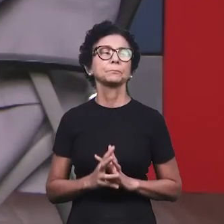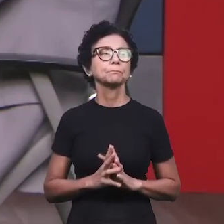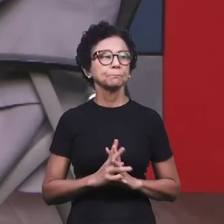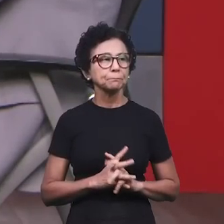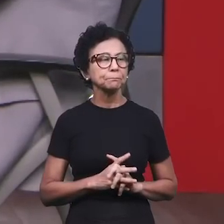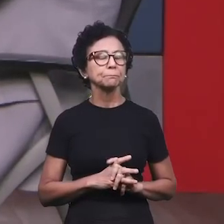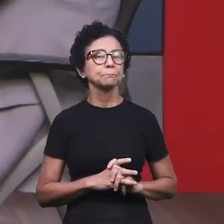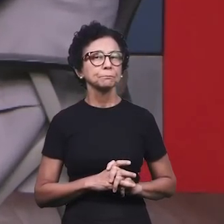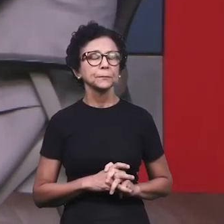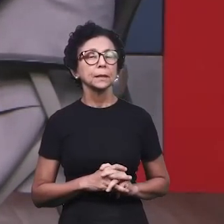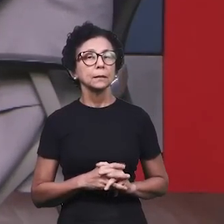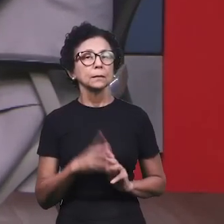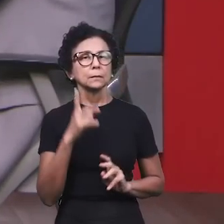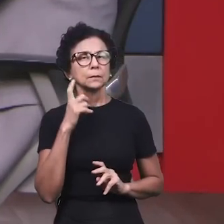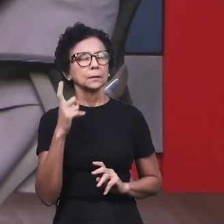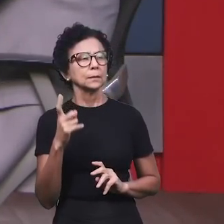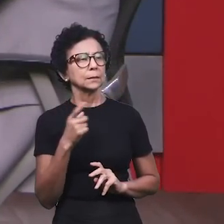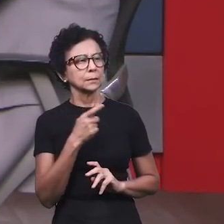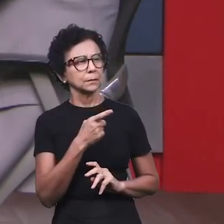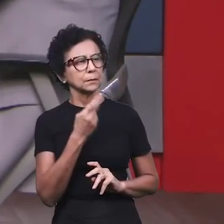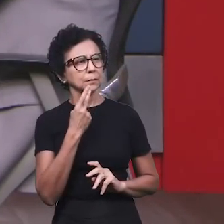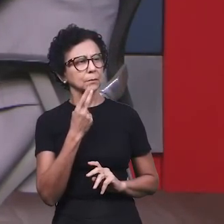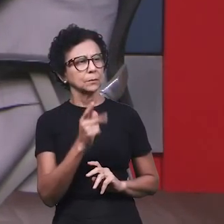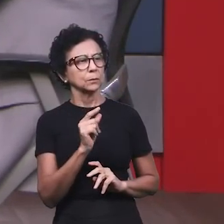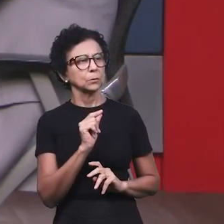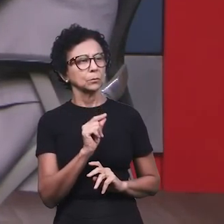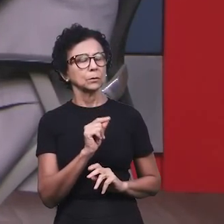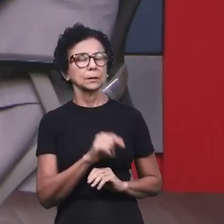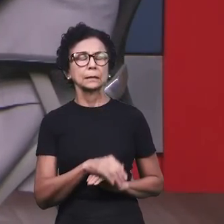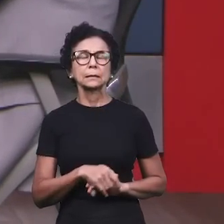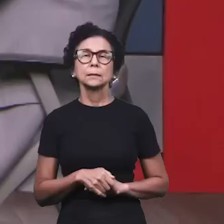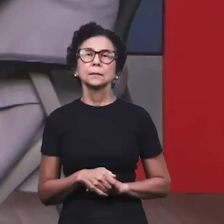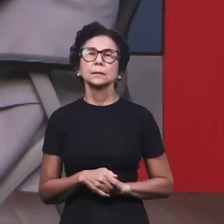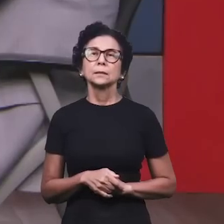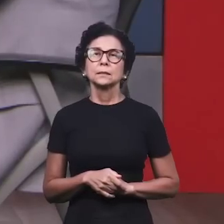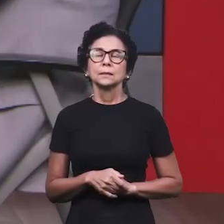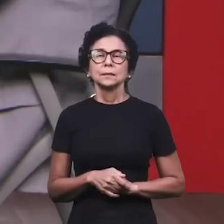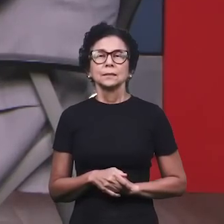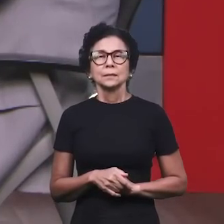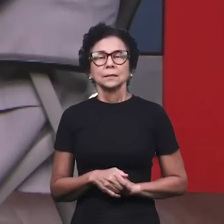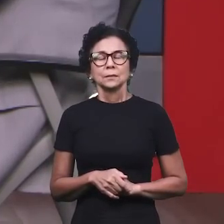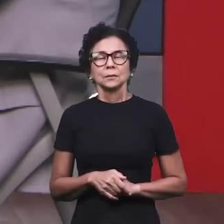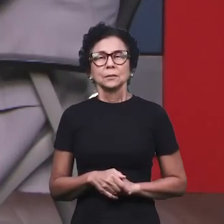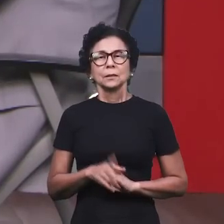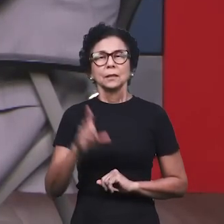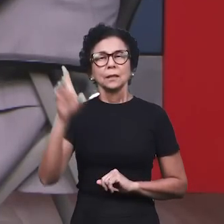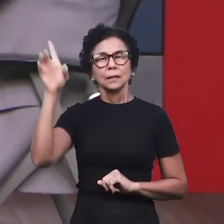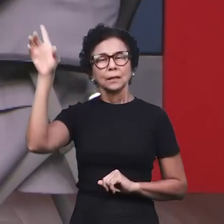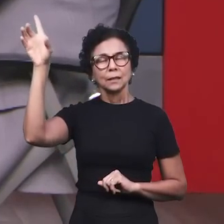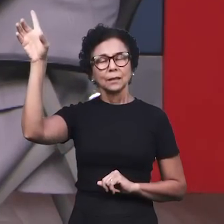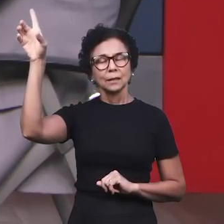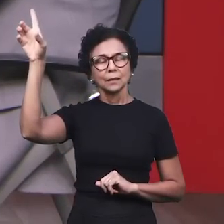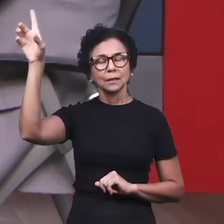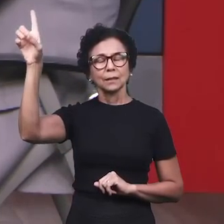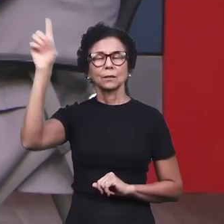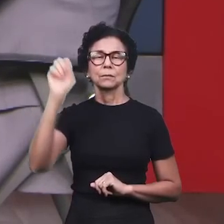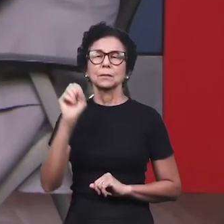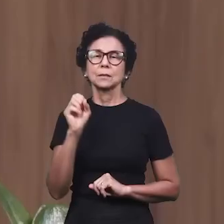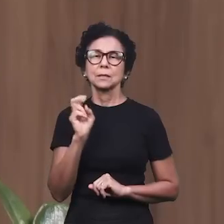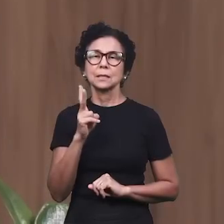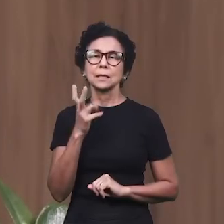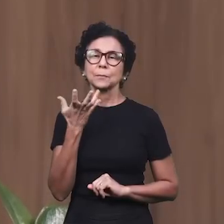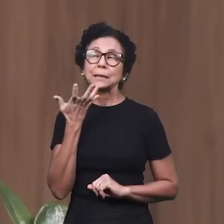Maravilha! É interessante que você fez uma colocação, Marcos, que Deus sempre procurou estar com o